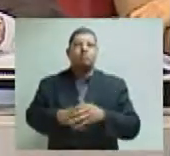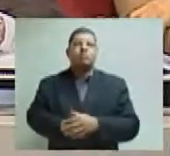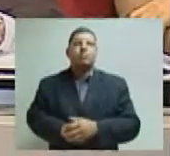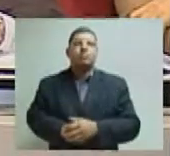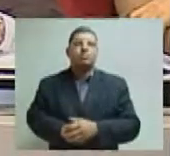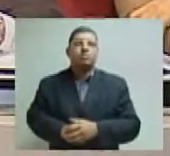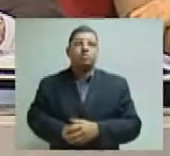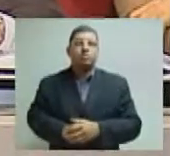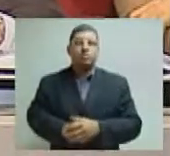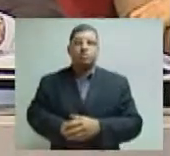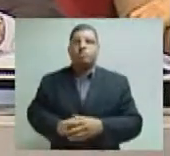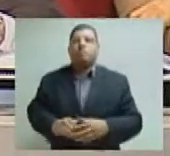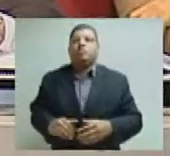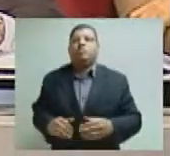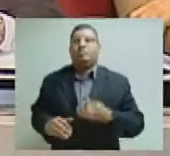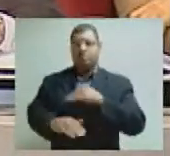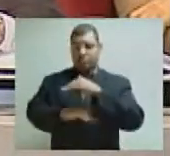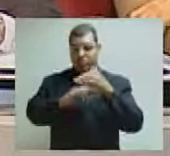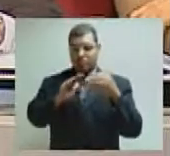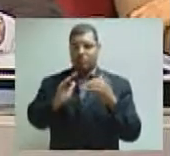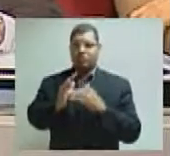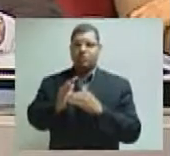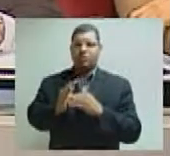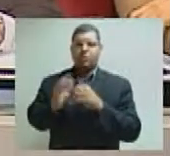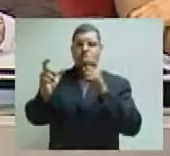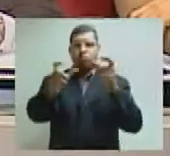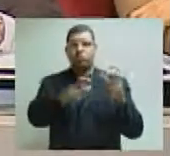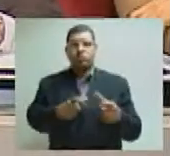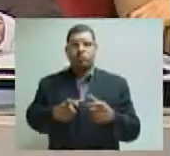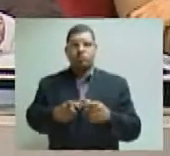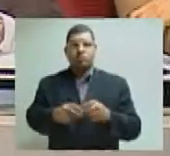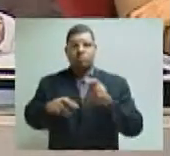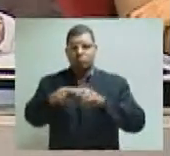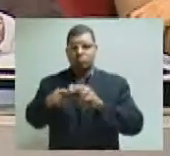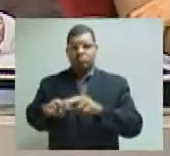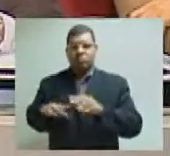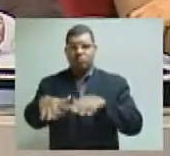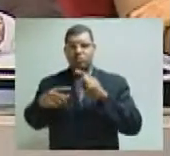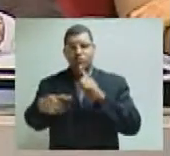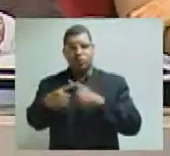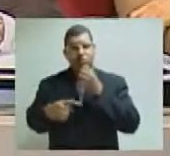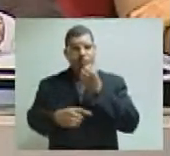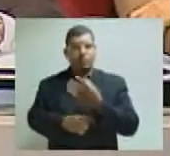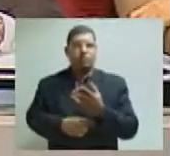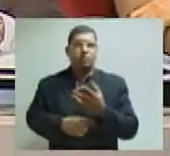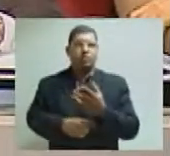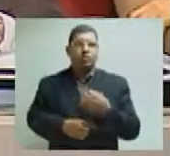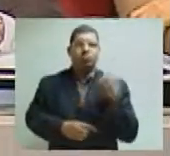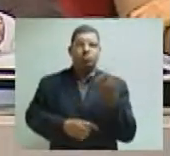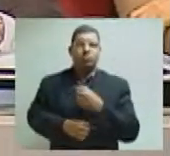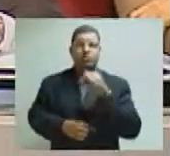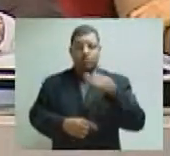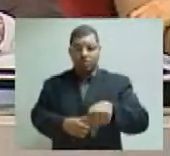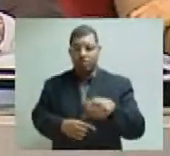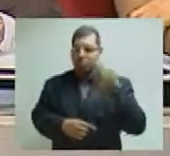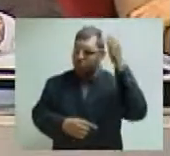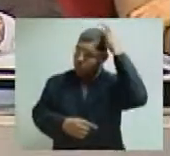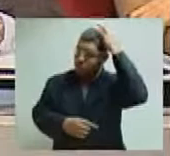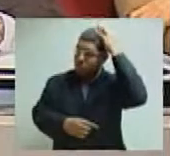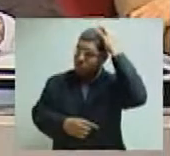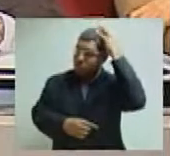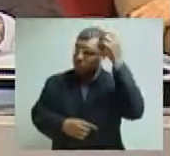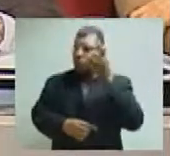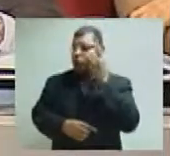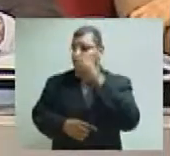galerias em todos os lugares foram ocupados da galeria portanto nós estávamos